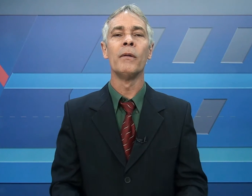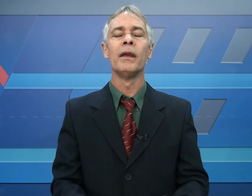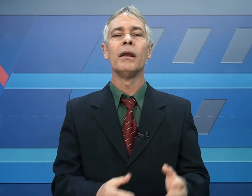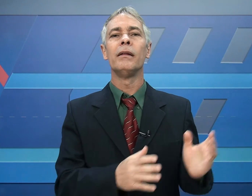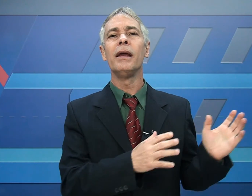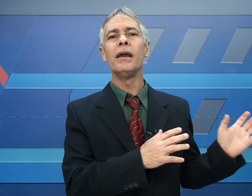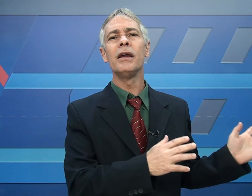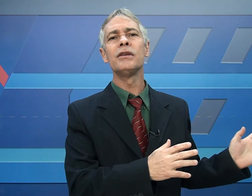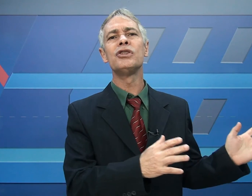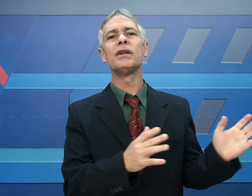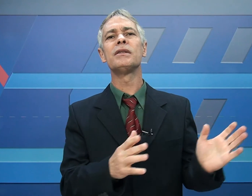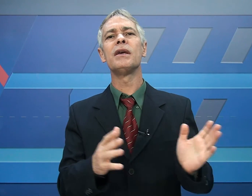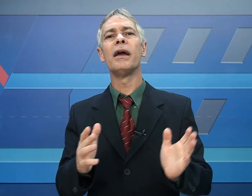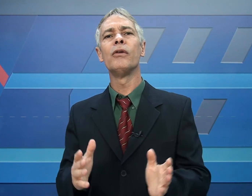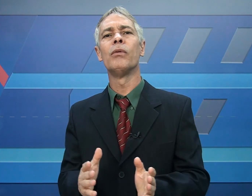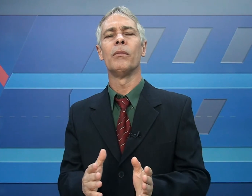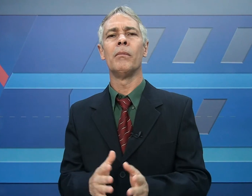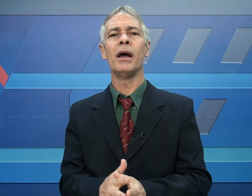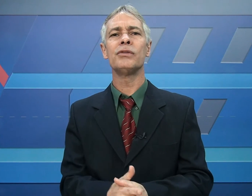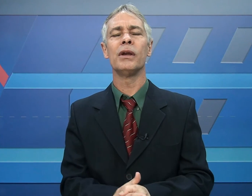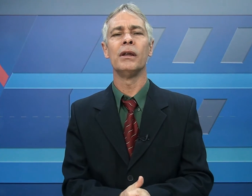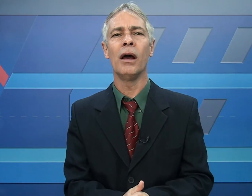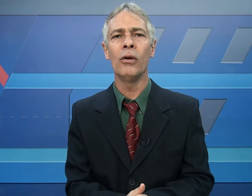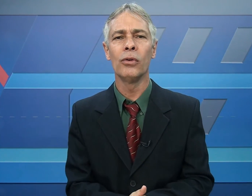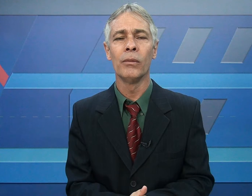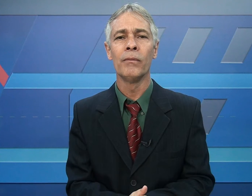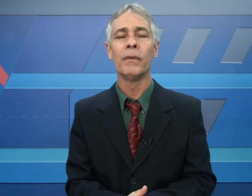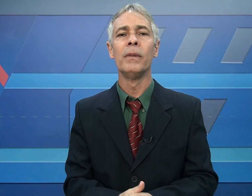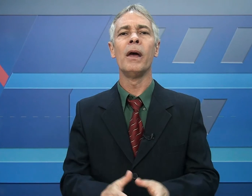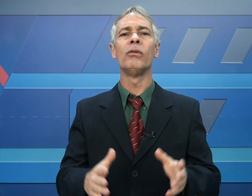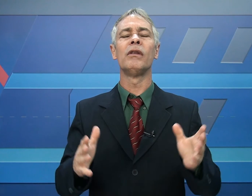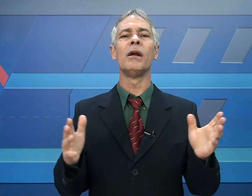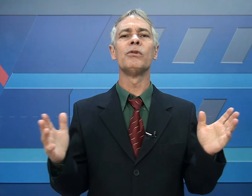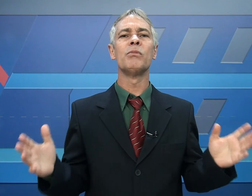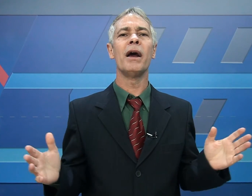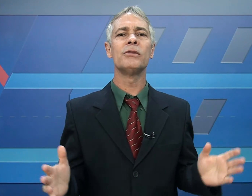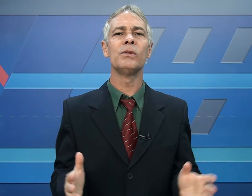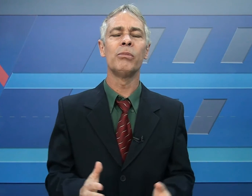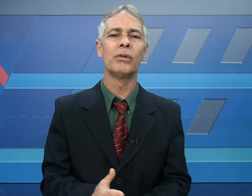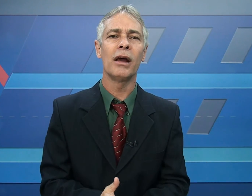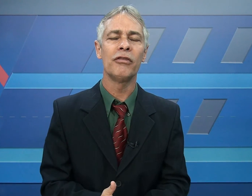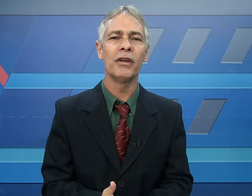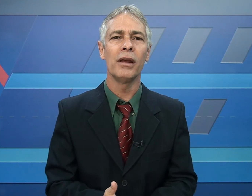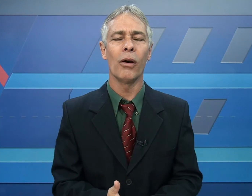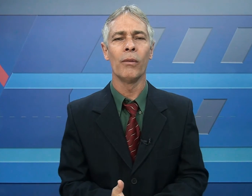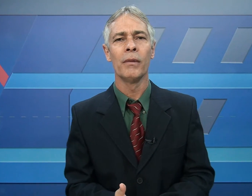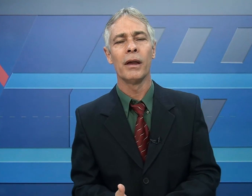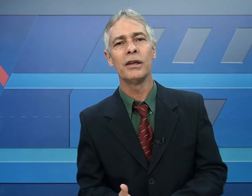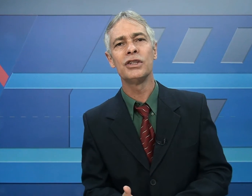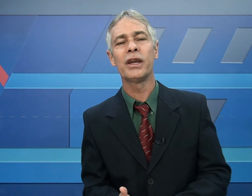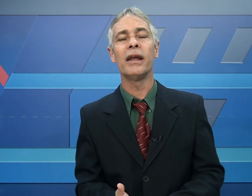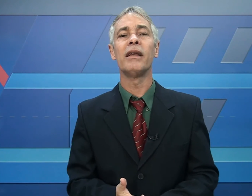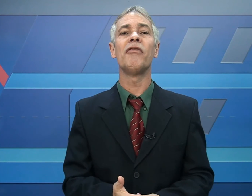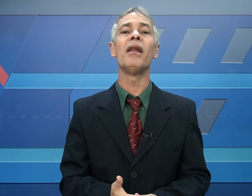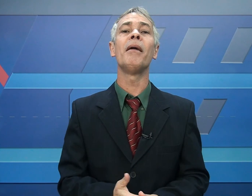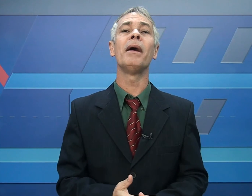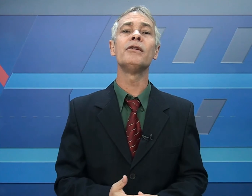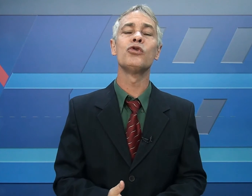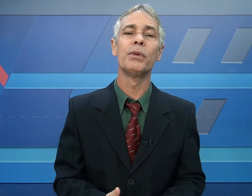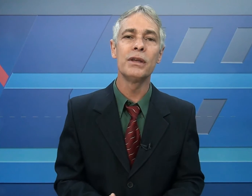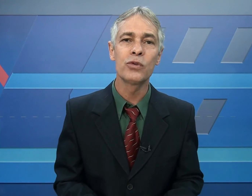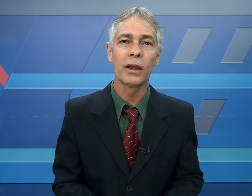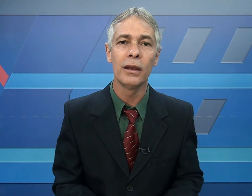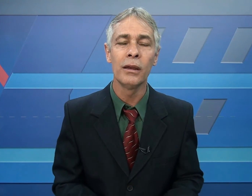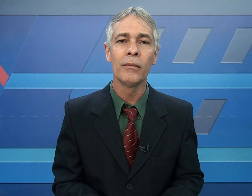federal. Desde que saiu Márcio Reinaldo, não temos mais um deputado federal. A gente quer até falar